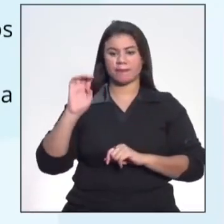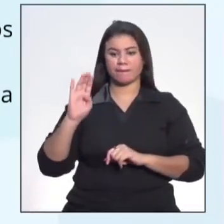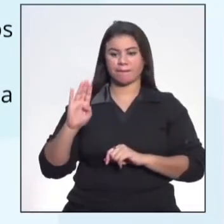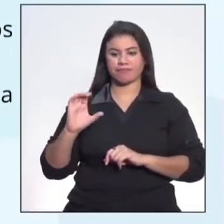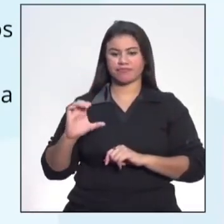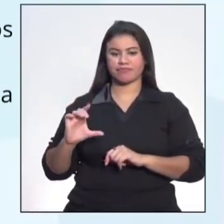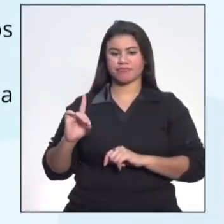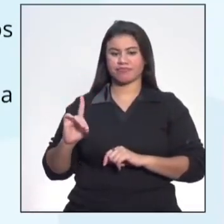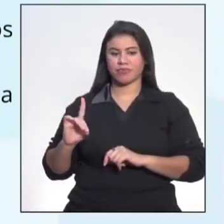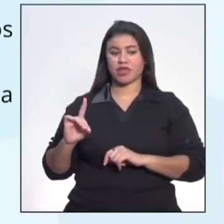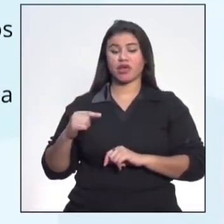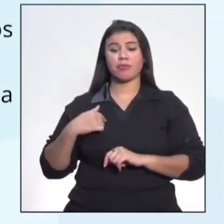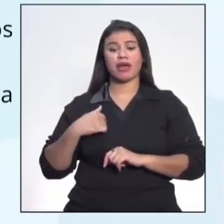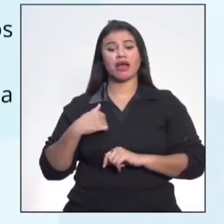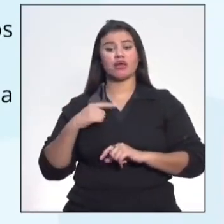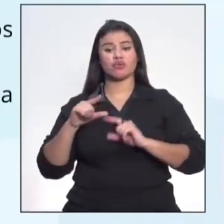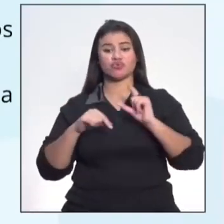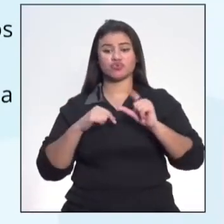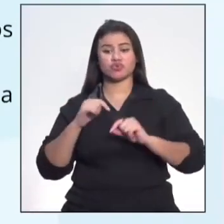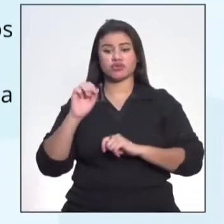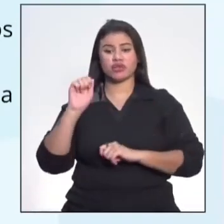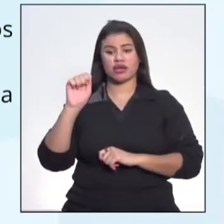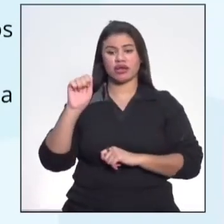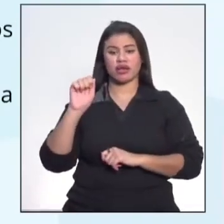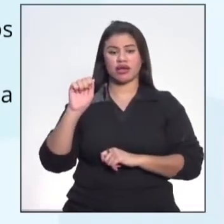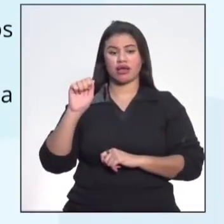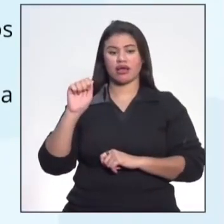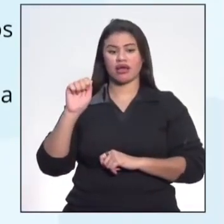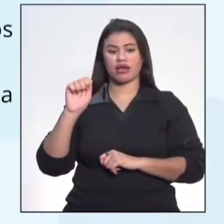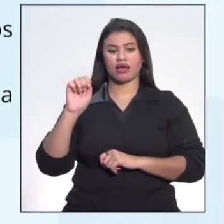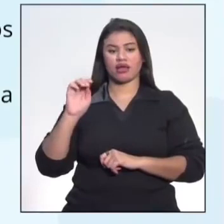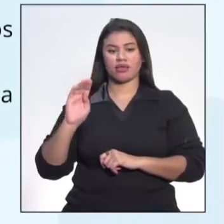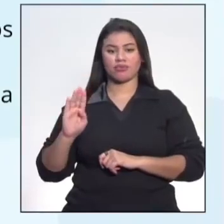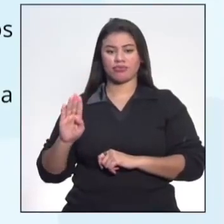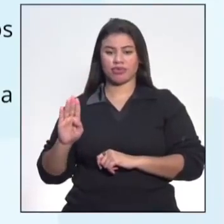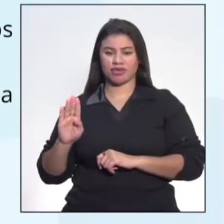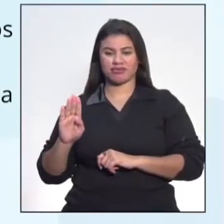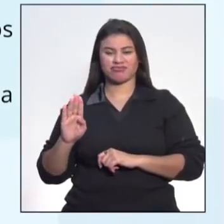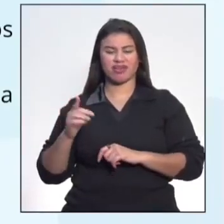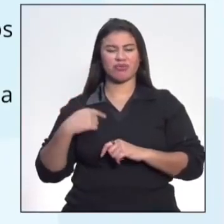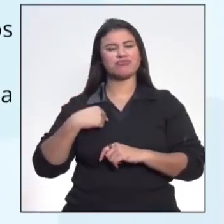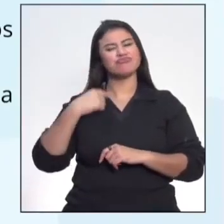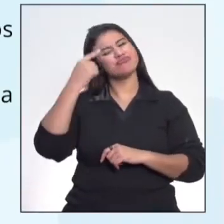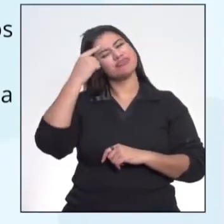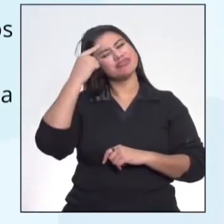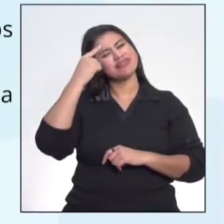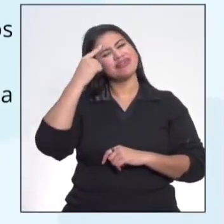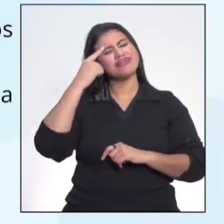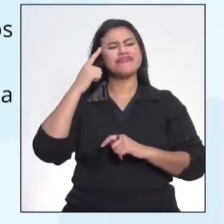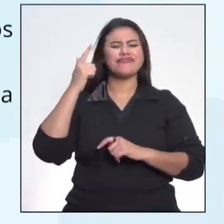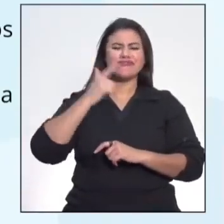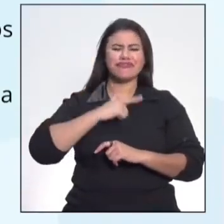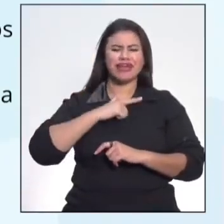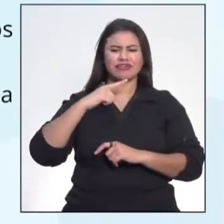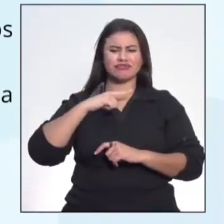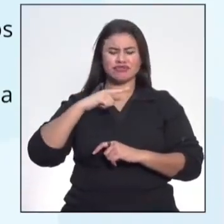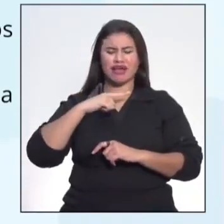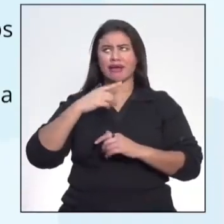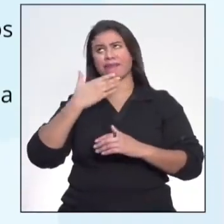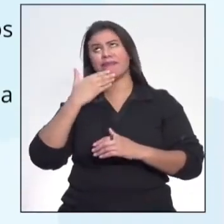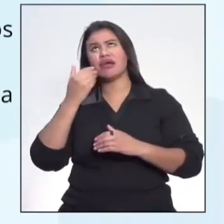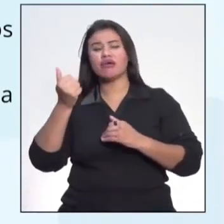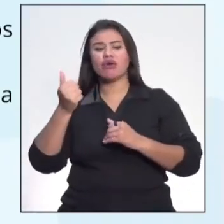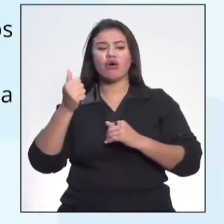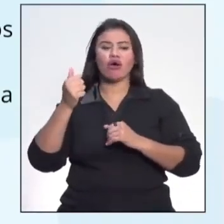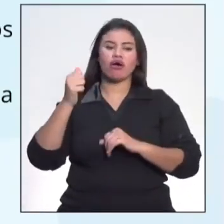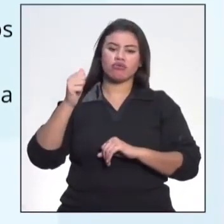D. Eu só escolhi o item B e o item D. Mas para não ficar feio para colocar no slide, eu coloquei A e B, tá bom? Então, se você olhar no seu caderno do